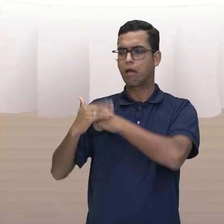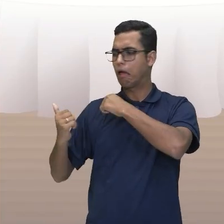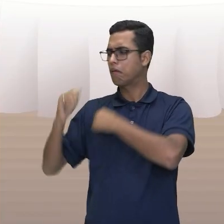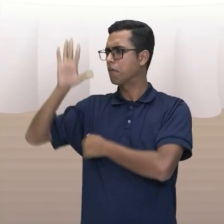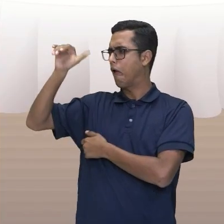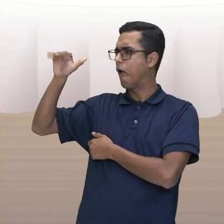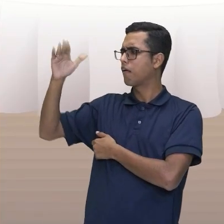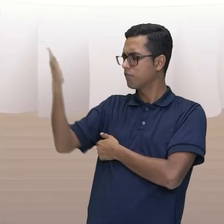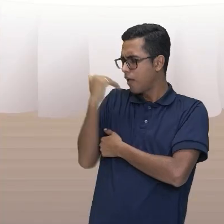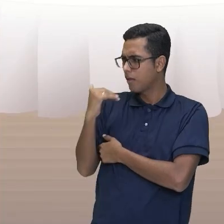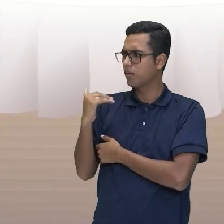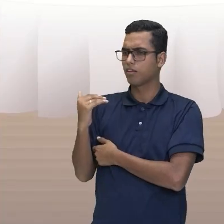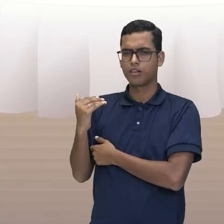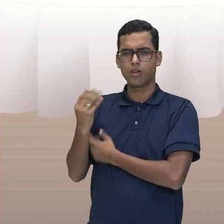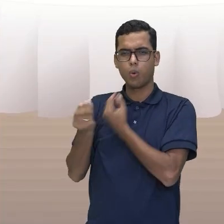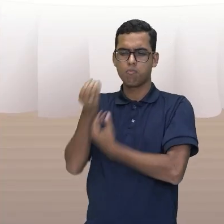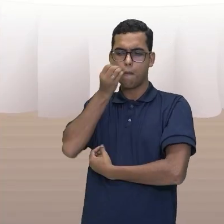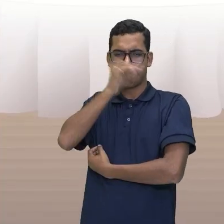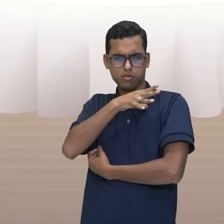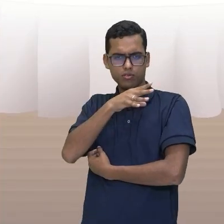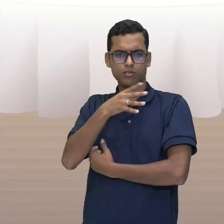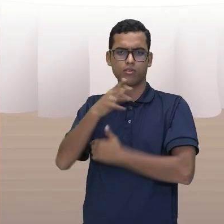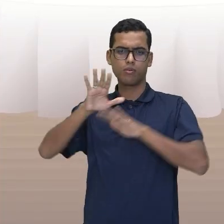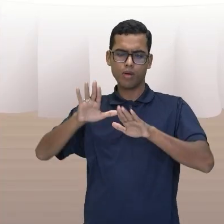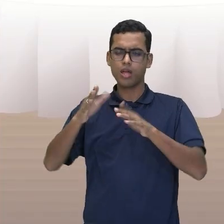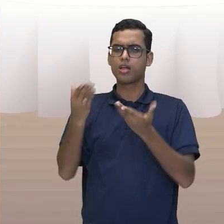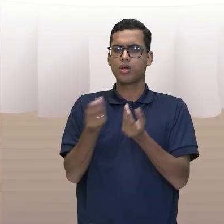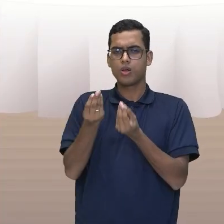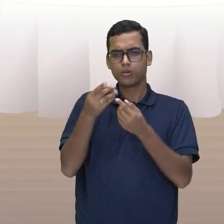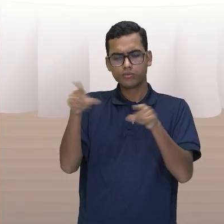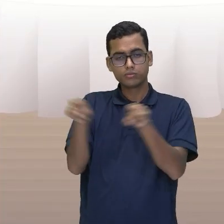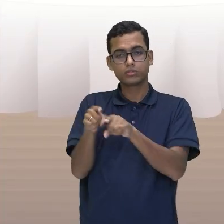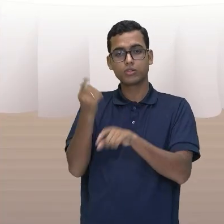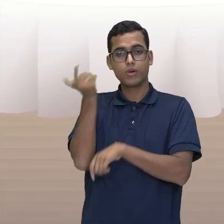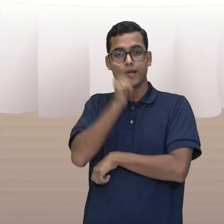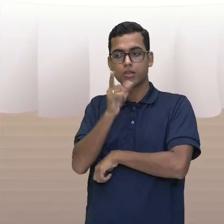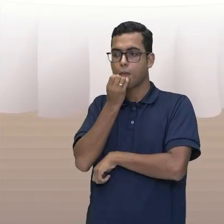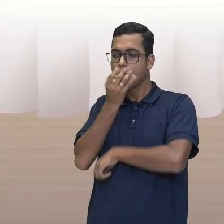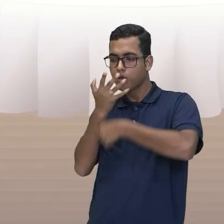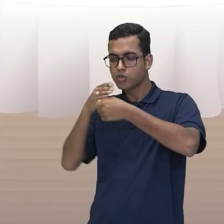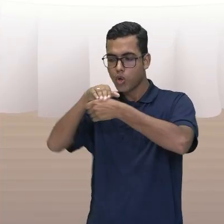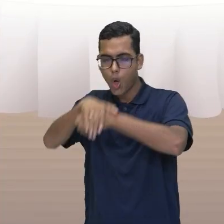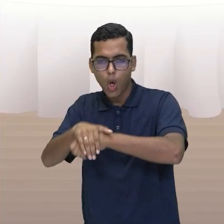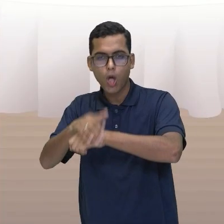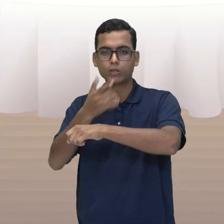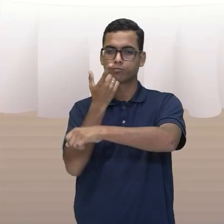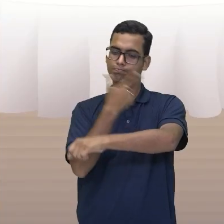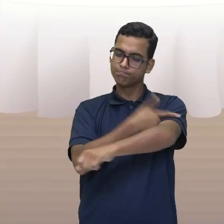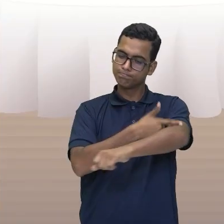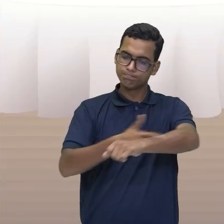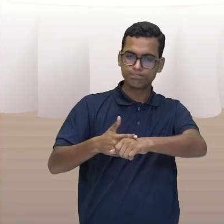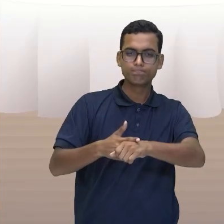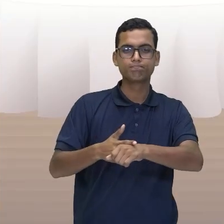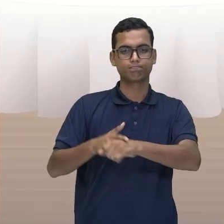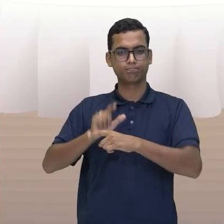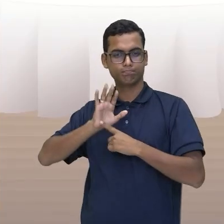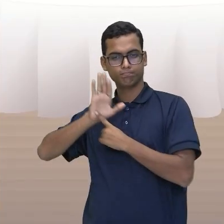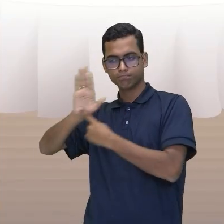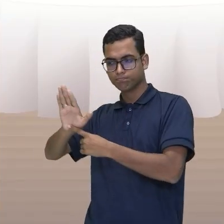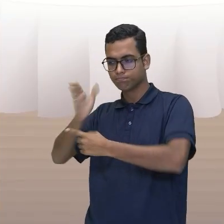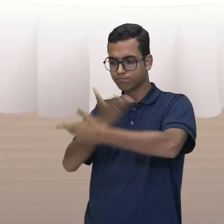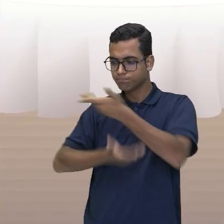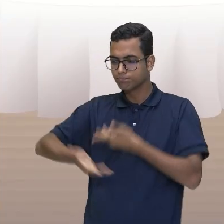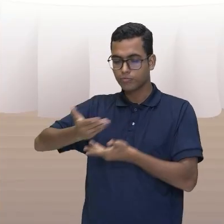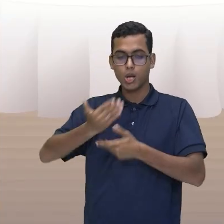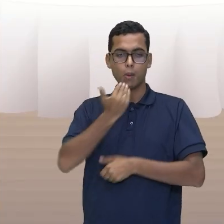ela já me deu boa noite, né? Ela já fez um pedido mais educado. Can I have a pepperoni pizza, please? Eu posso receber uma pizza